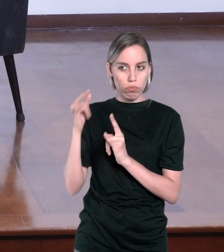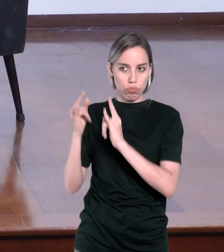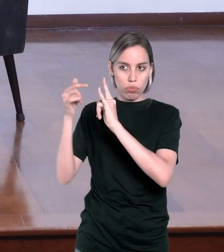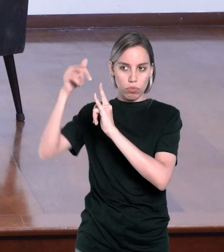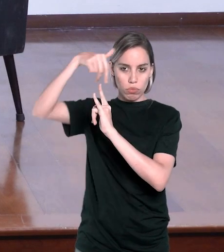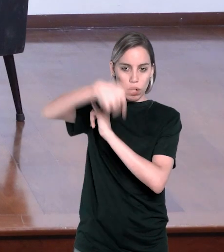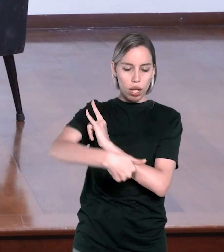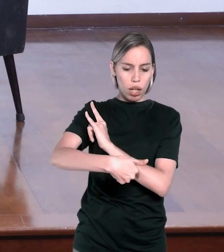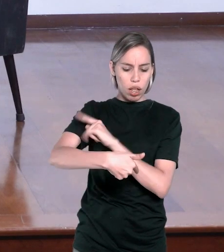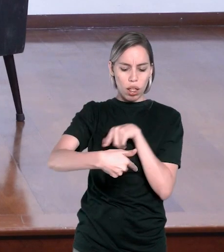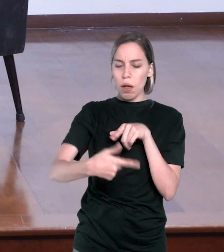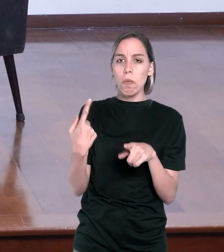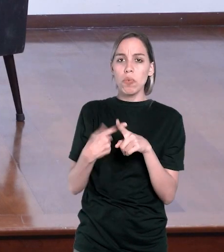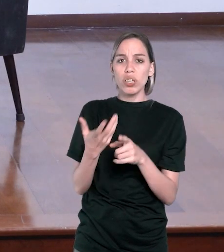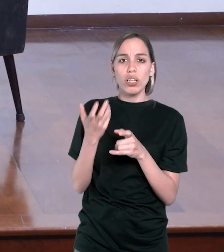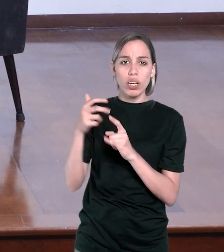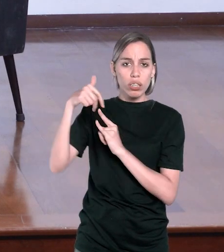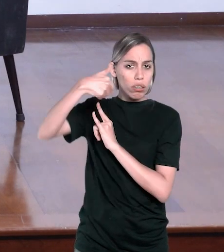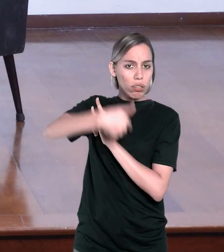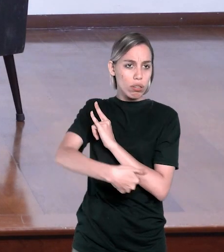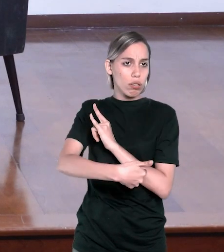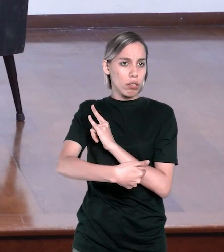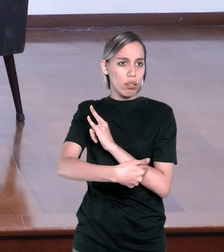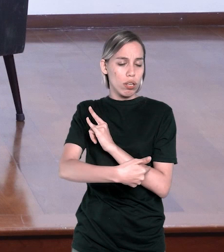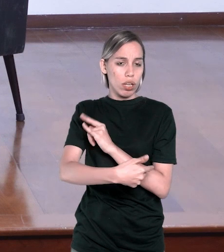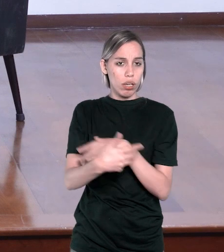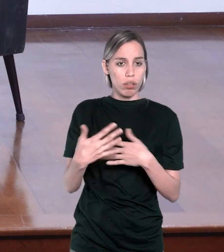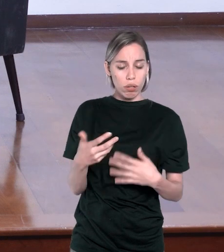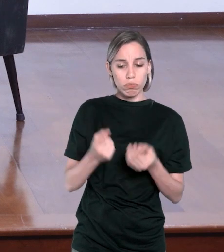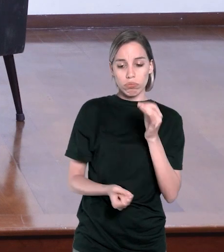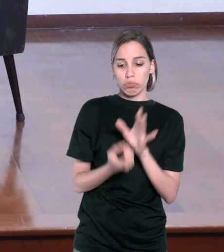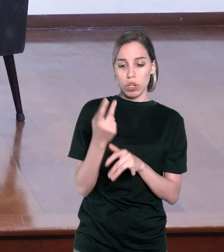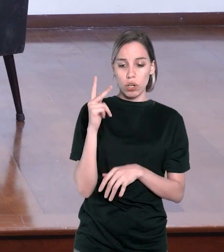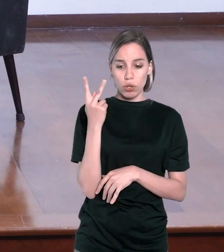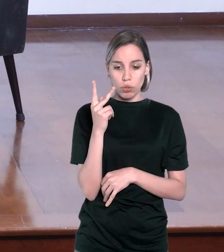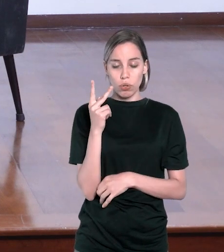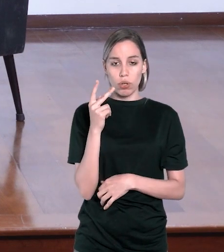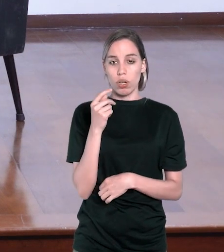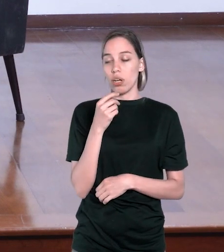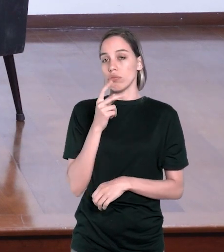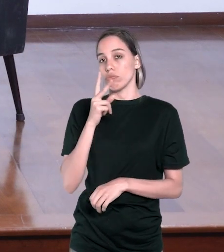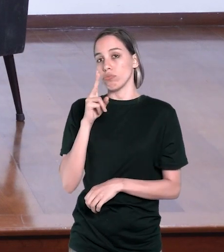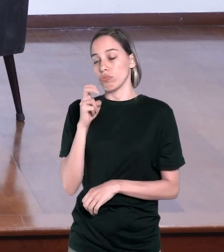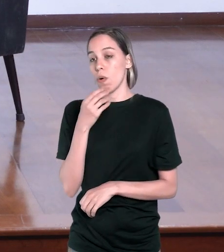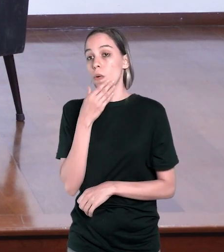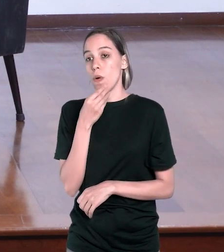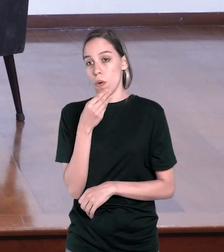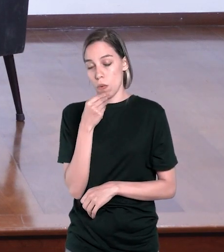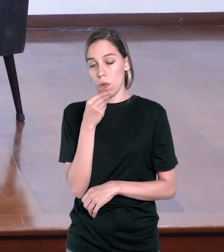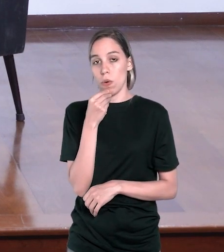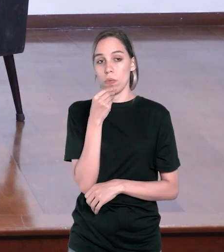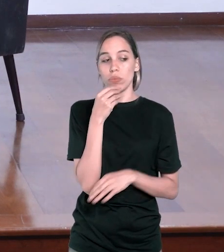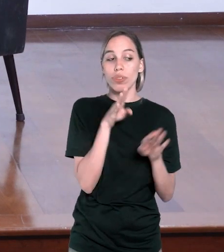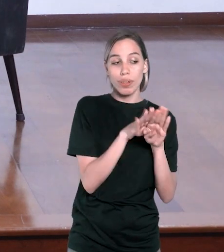criei essa história, que é baseada nesse jornalista, e é uma história de afeto entre um velho repórter policial do Rio de Janeiro e